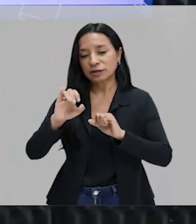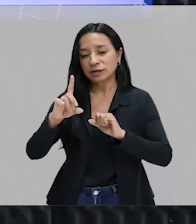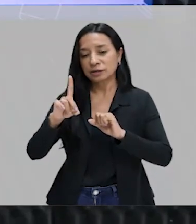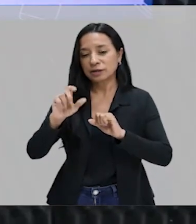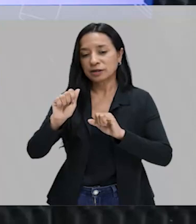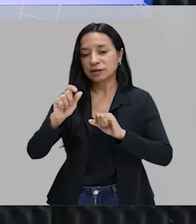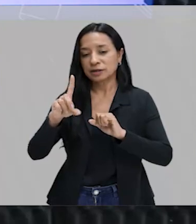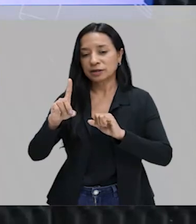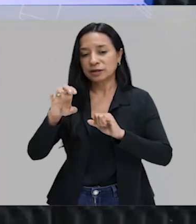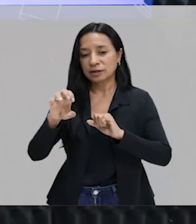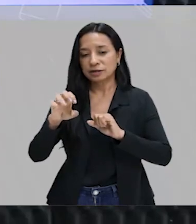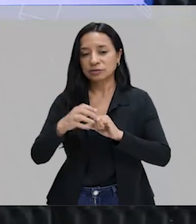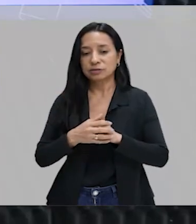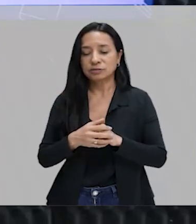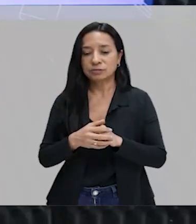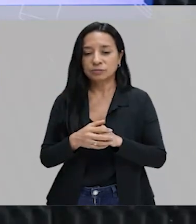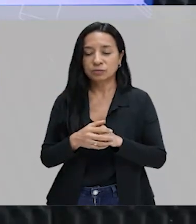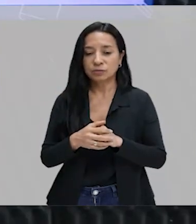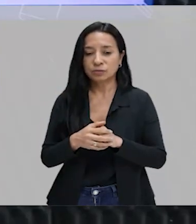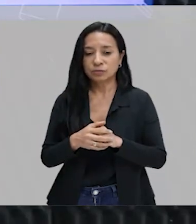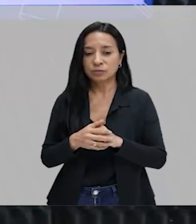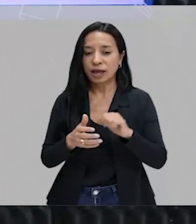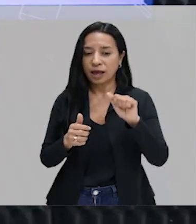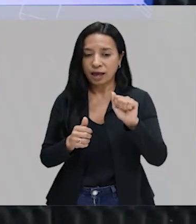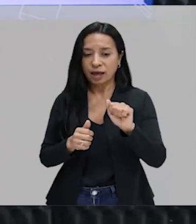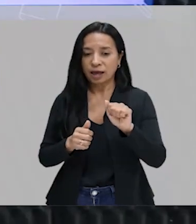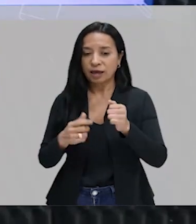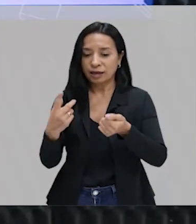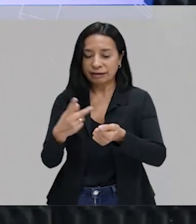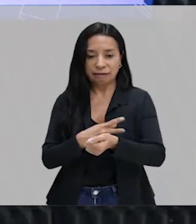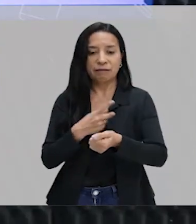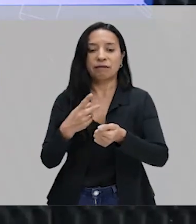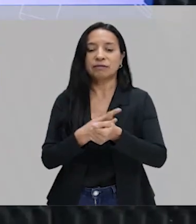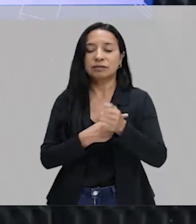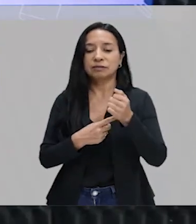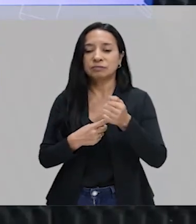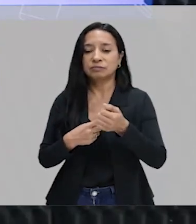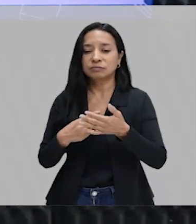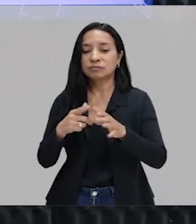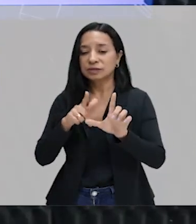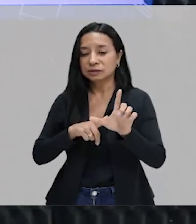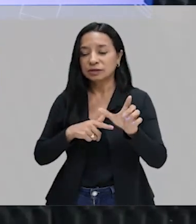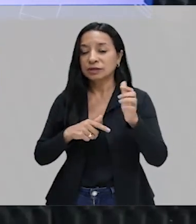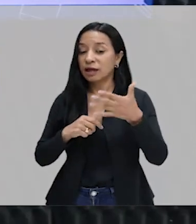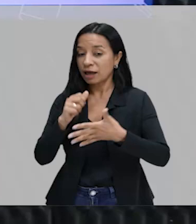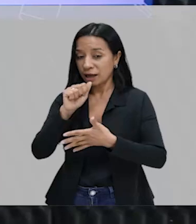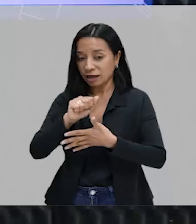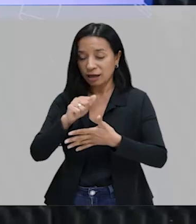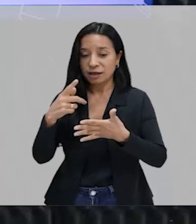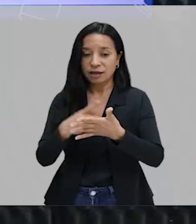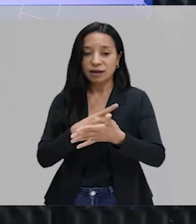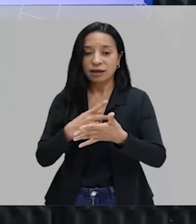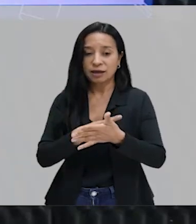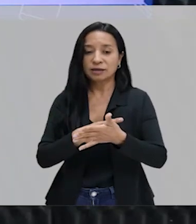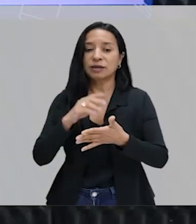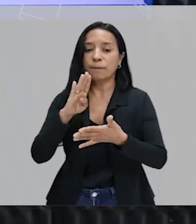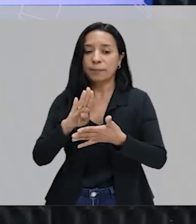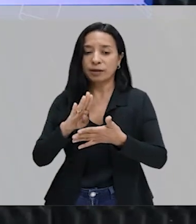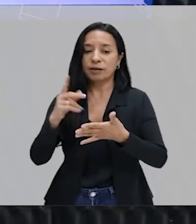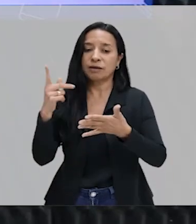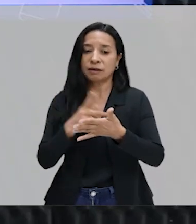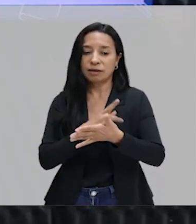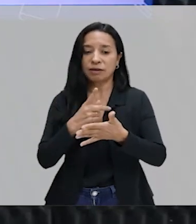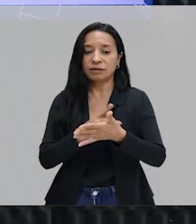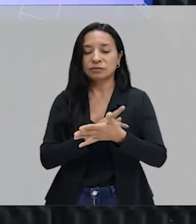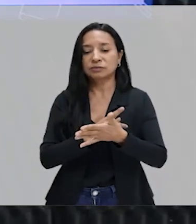New Deal é lá nos Estados Unidos, em 1933. NEP, Helene, na União Soviética. Planos quinquenais,